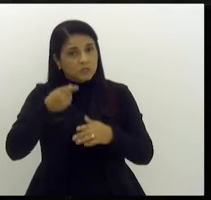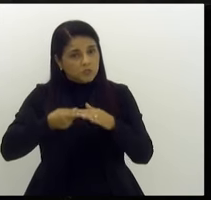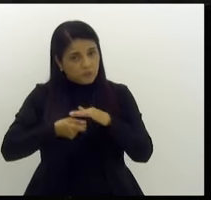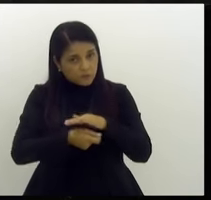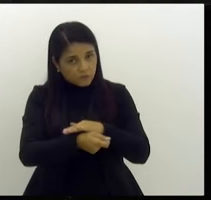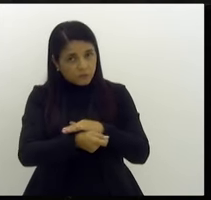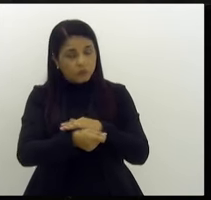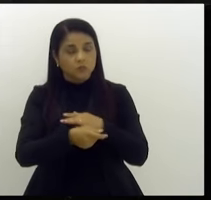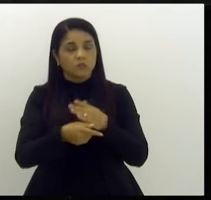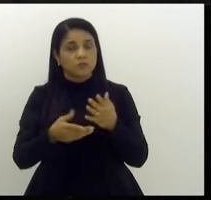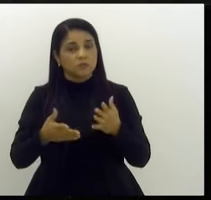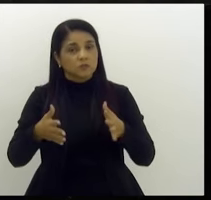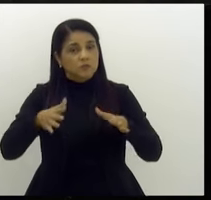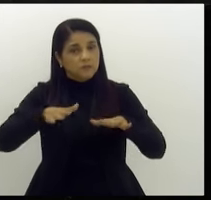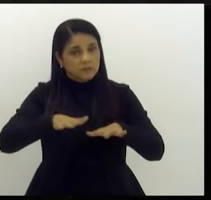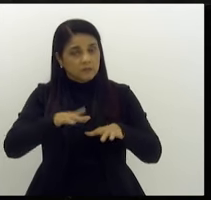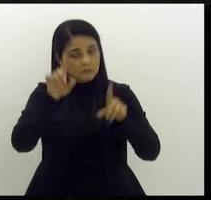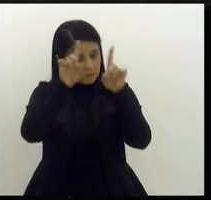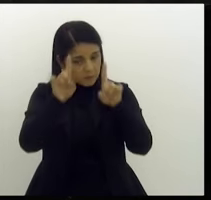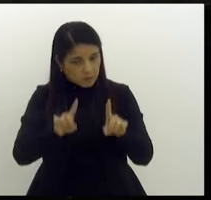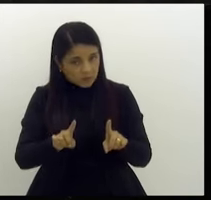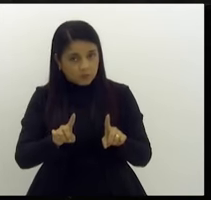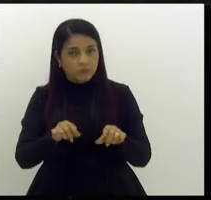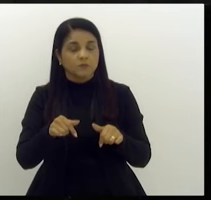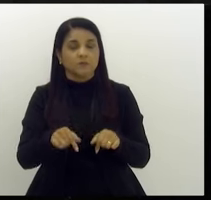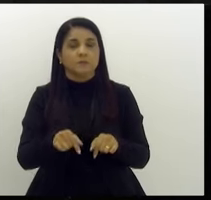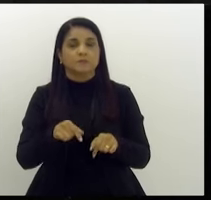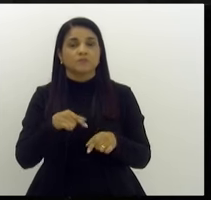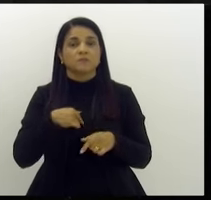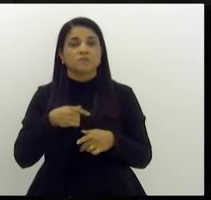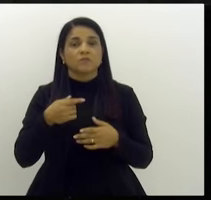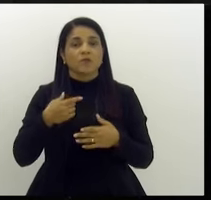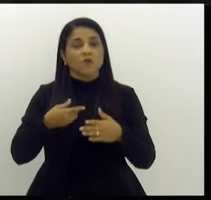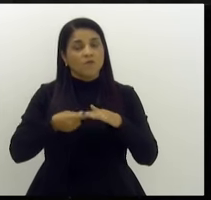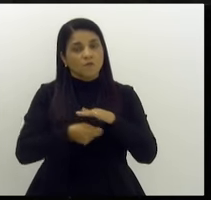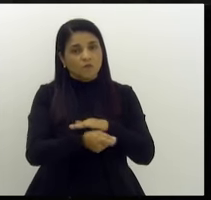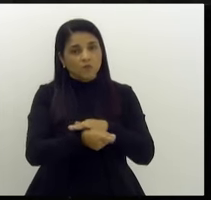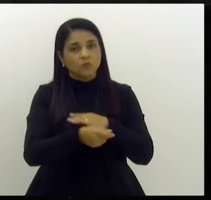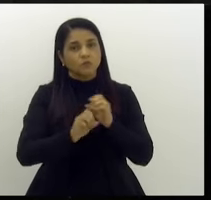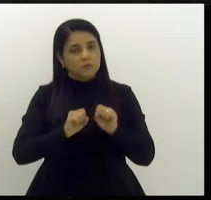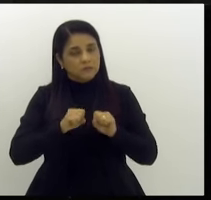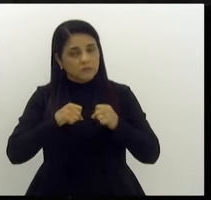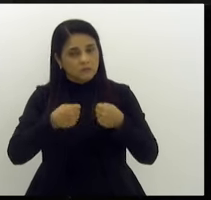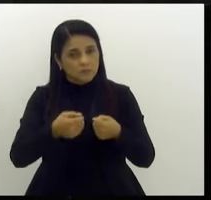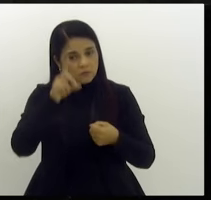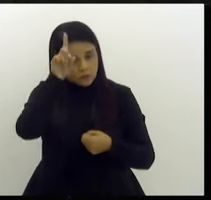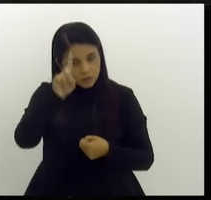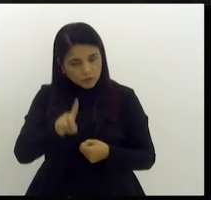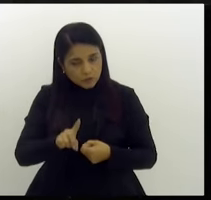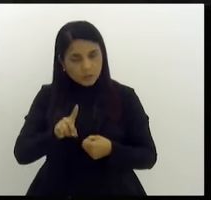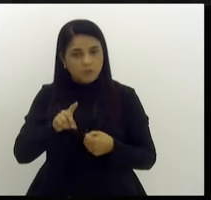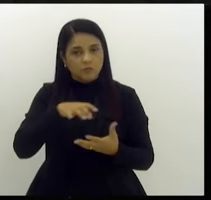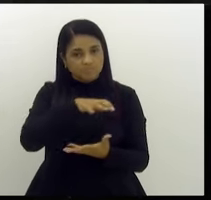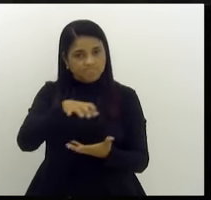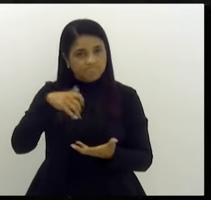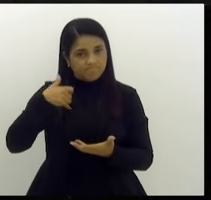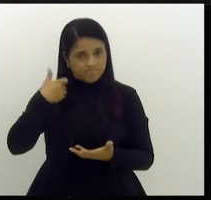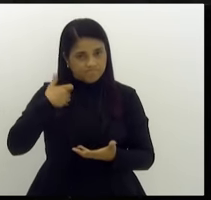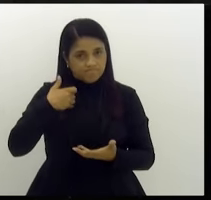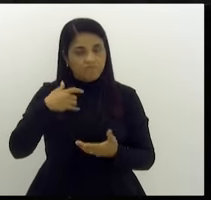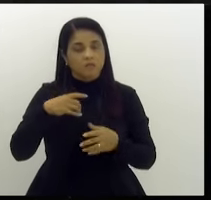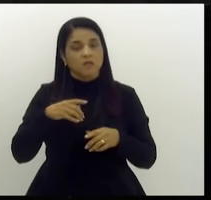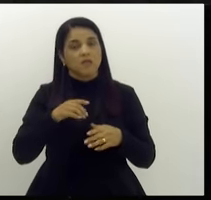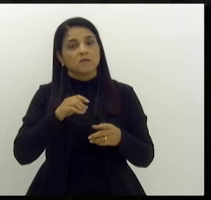políticas de integração da pessoa portadora de deficiência fundo estadual de defesa dos direitos da pessoa idosa fundo de